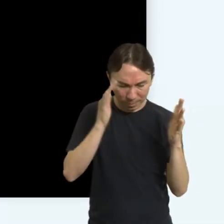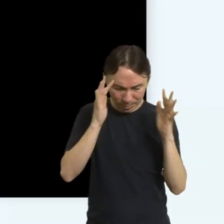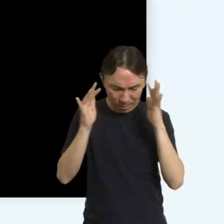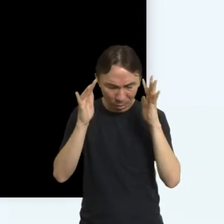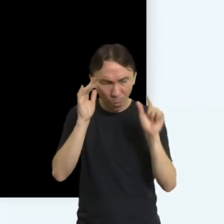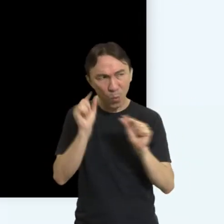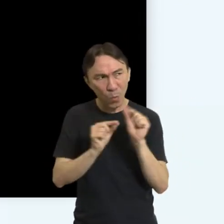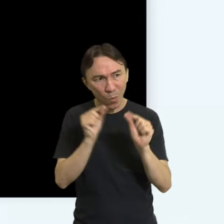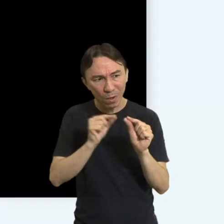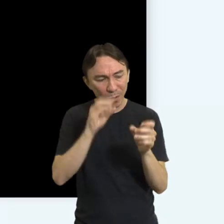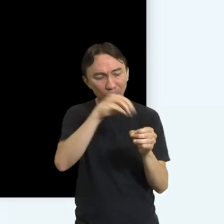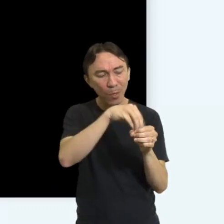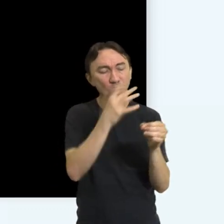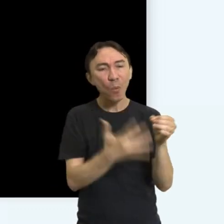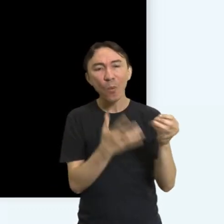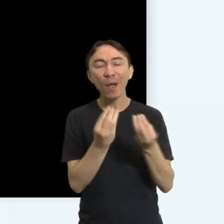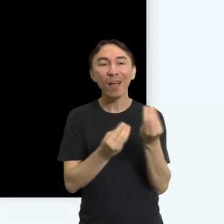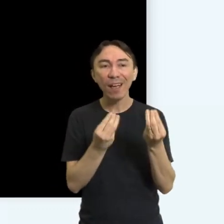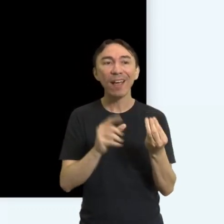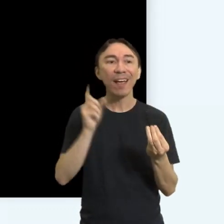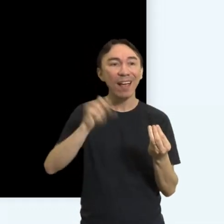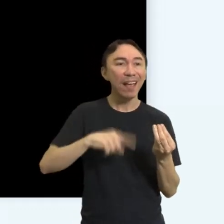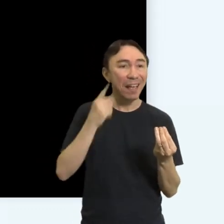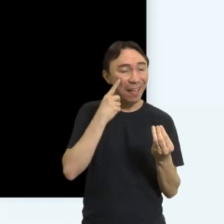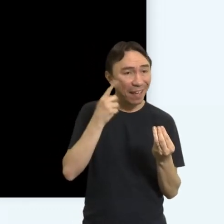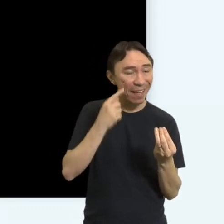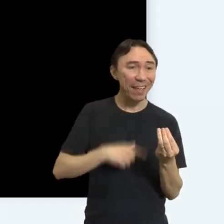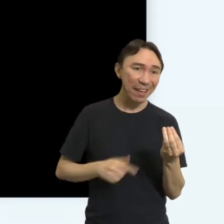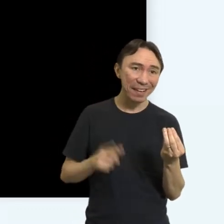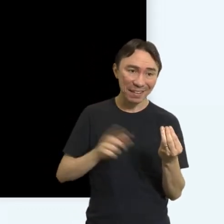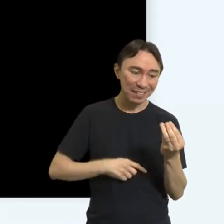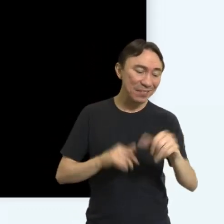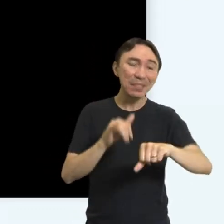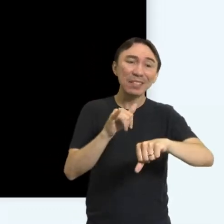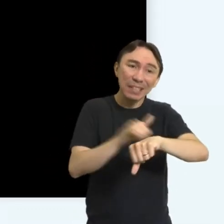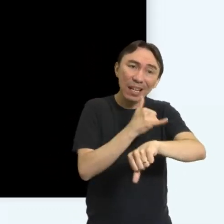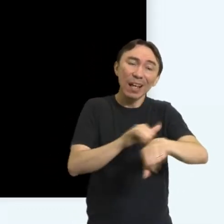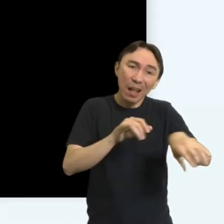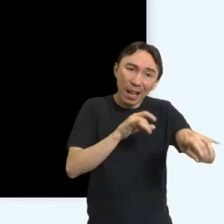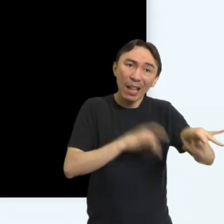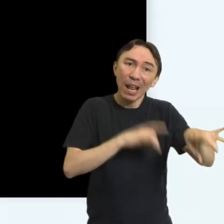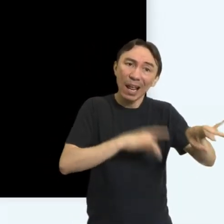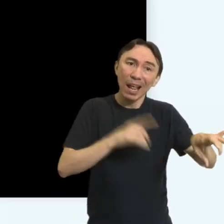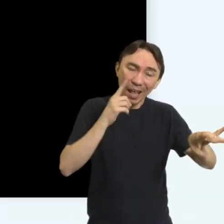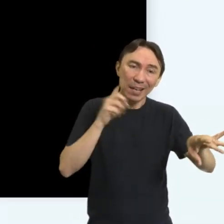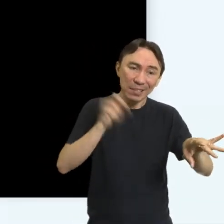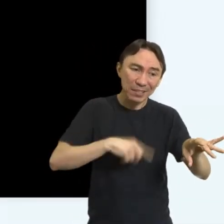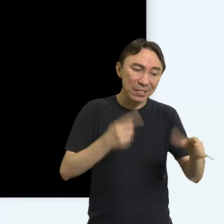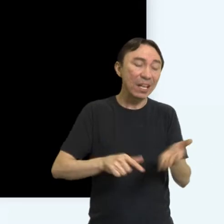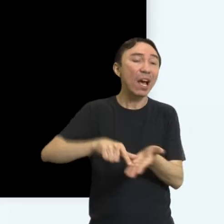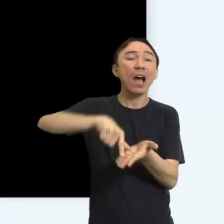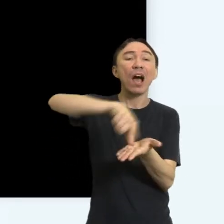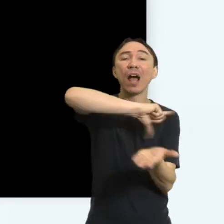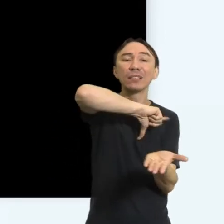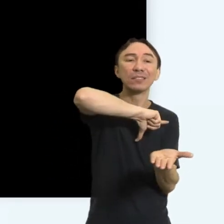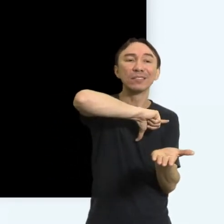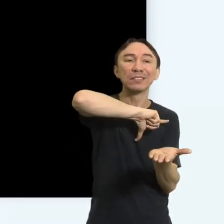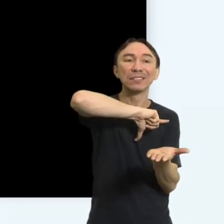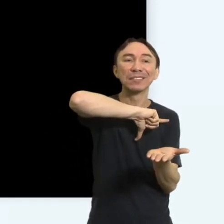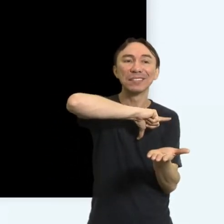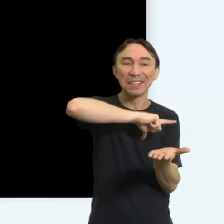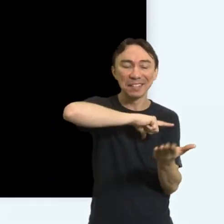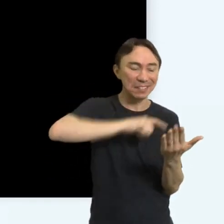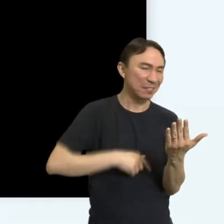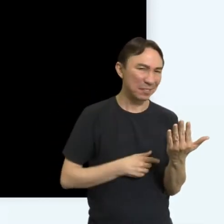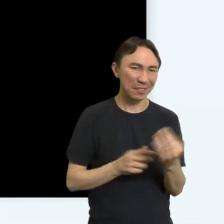técnica importante de leitura chamada antecipação ou predição. Claro, ninguém